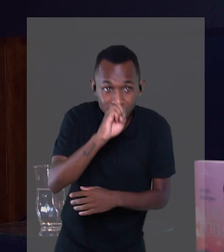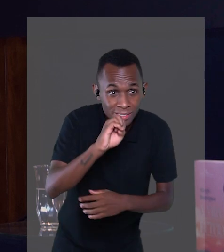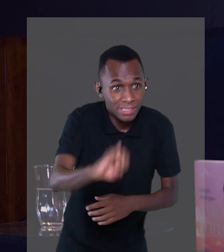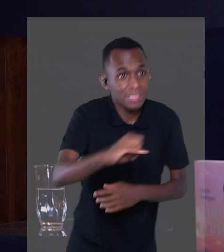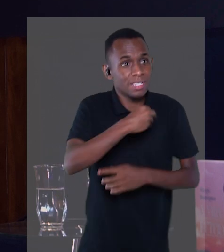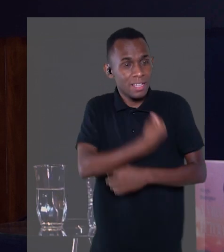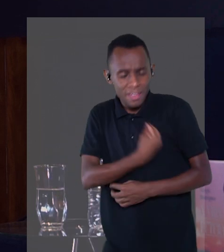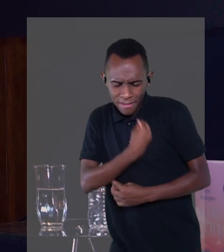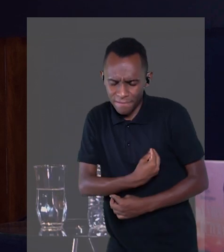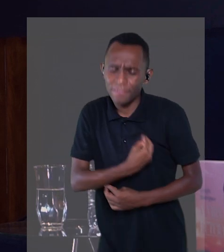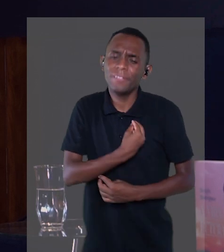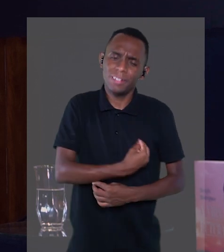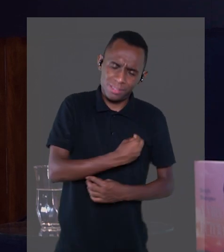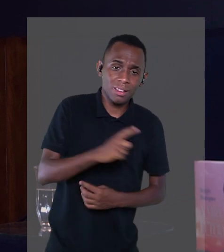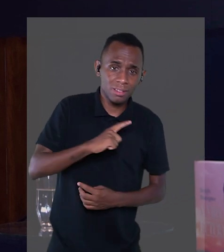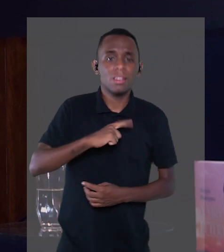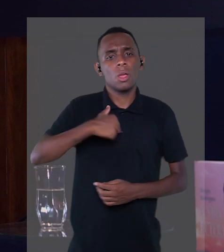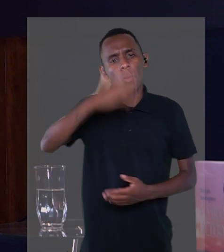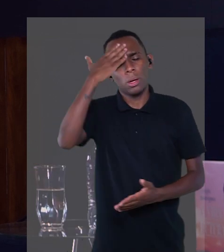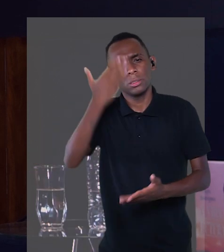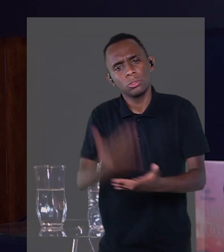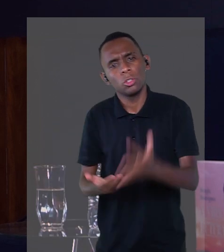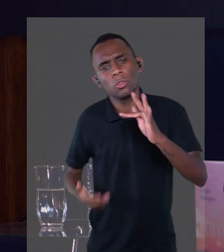Enquanto houver vida haverá.